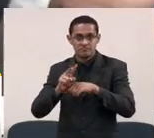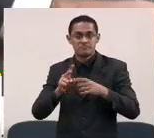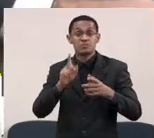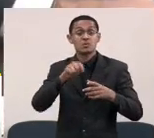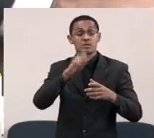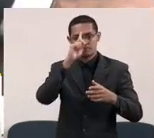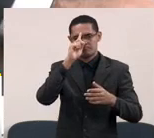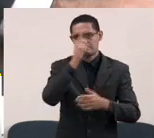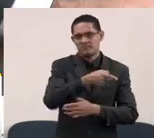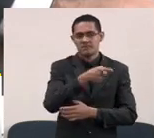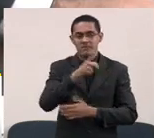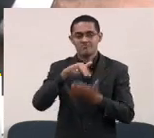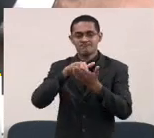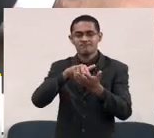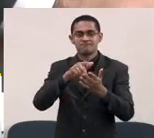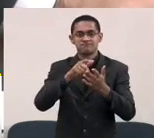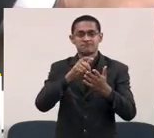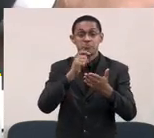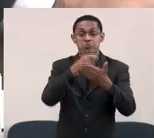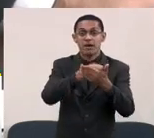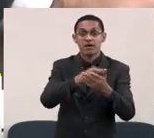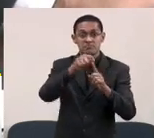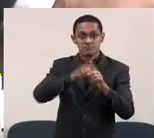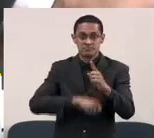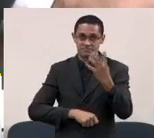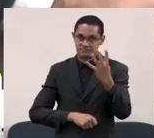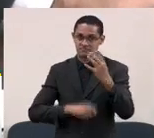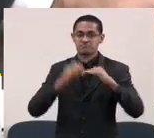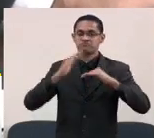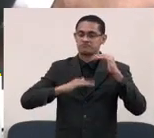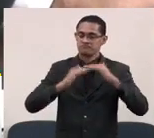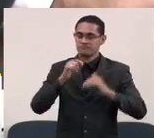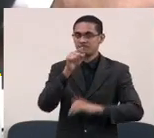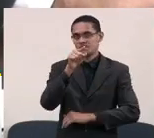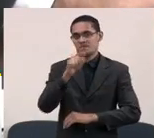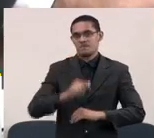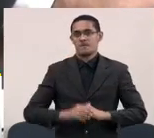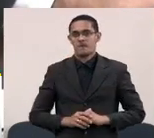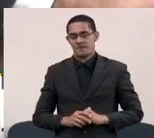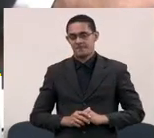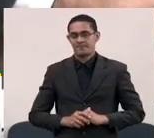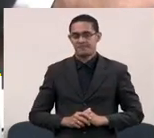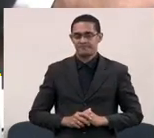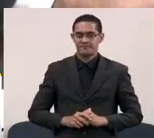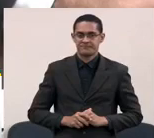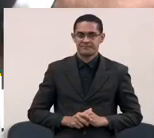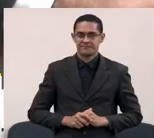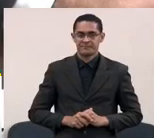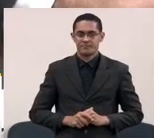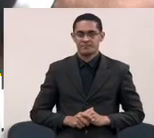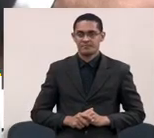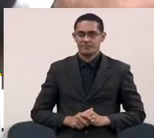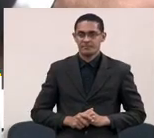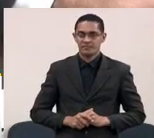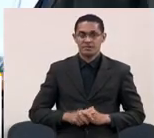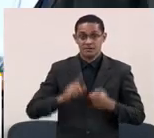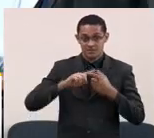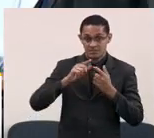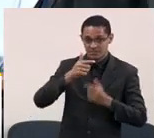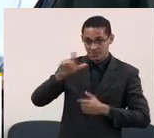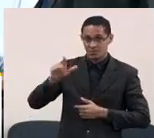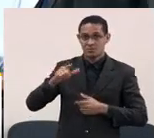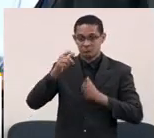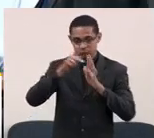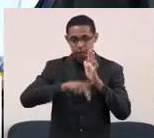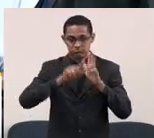pagamento do salário desses profissionais. Quero falar também de um projeto de lei